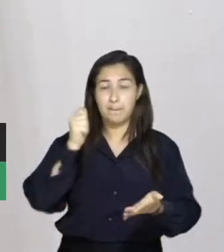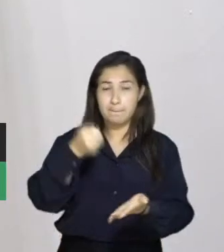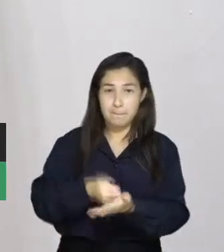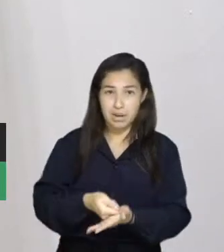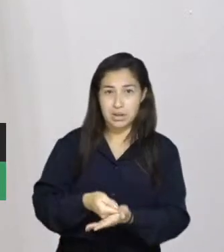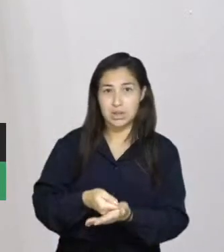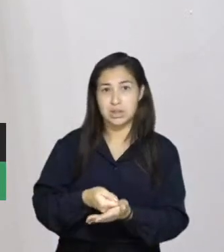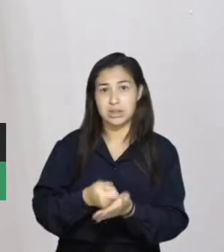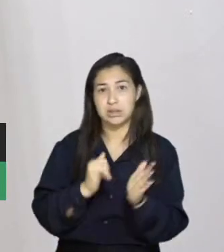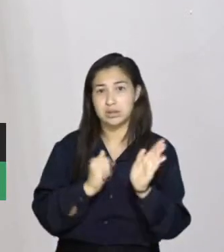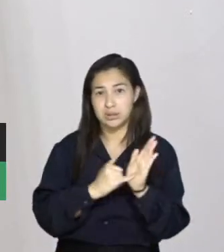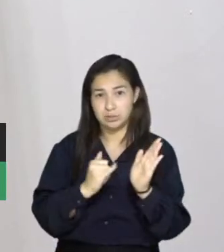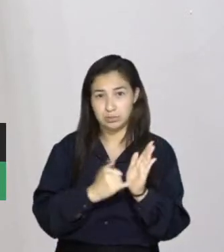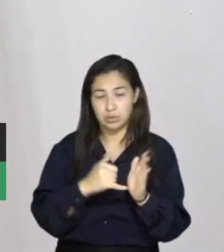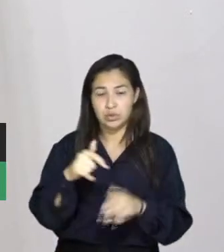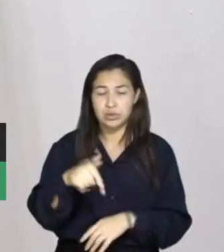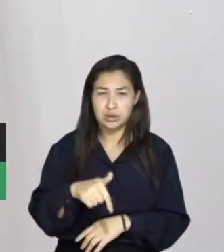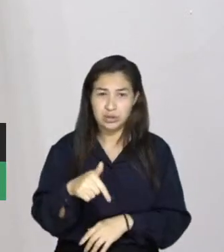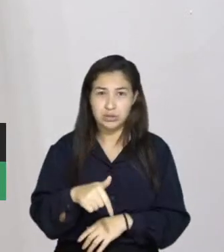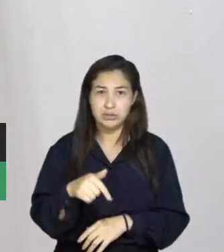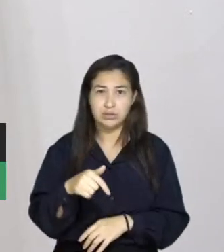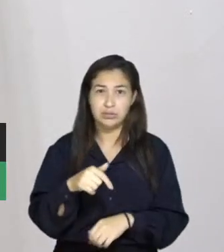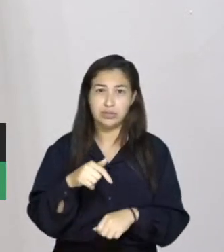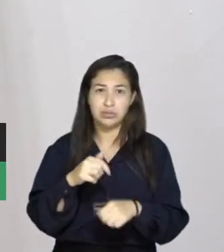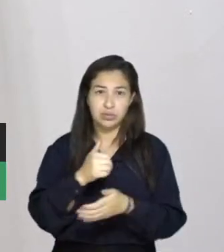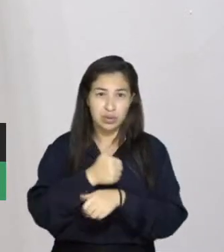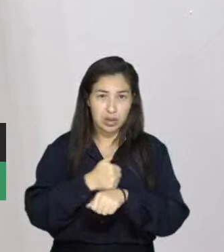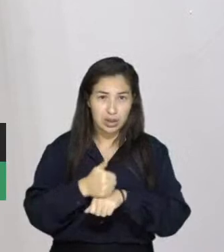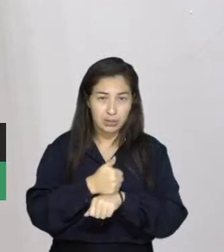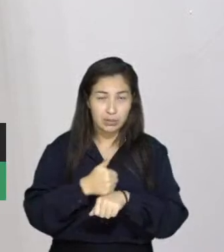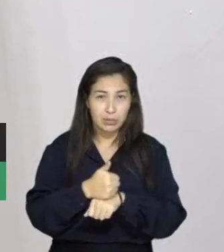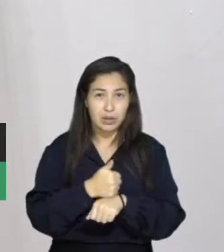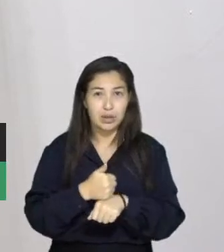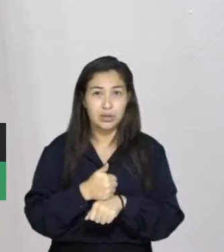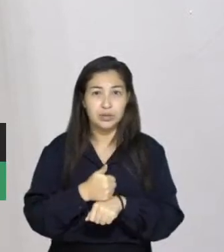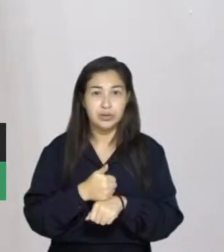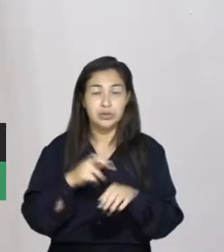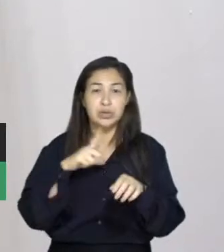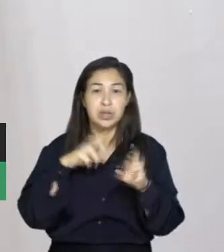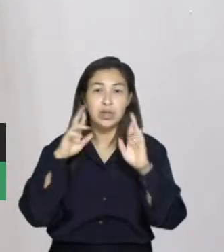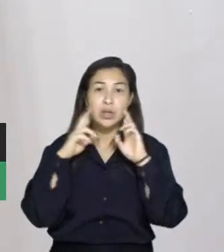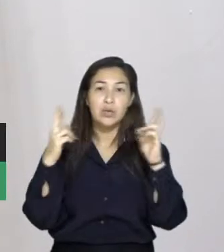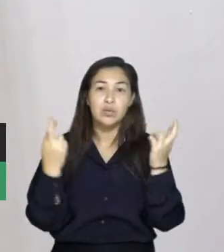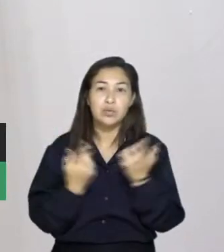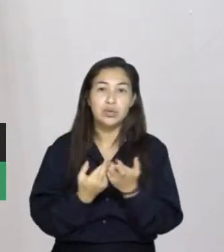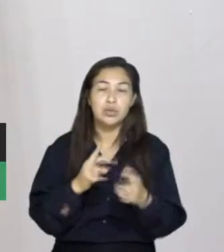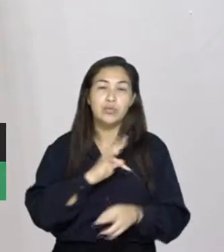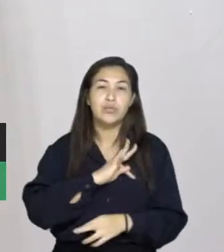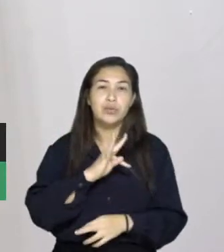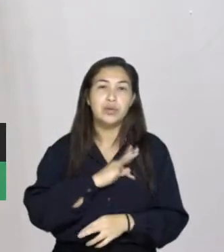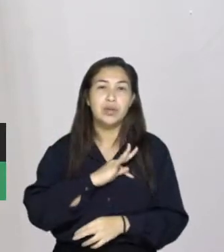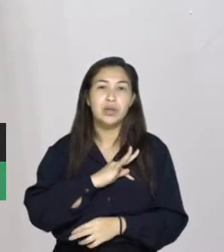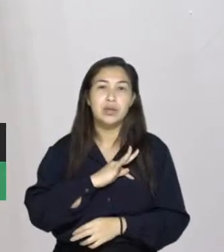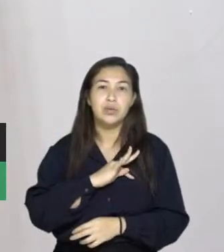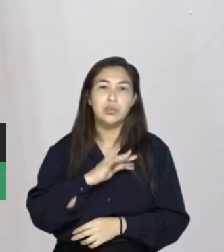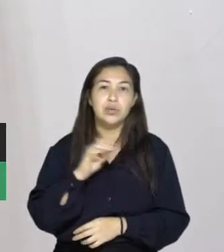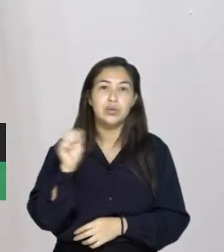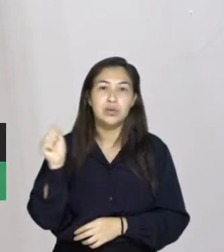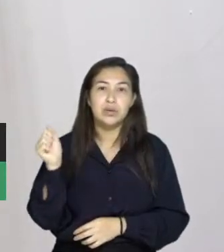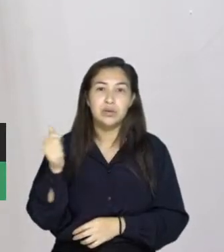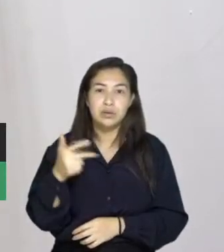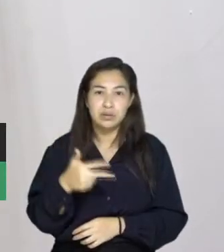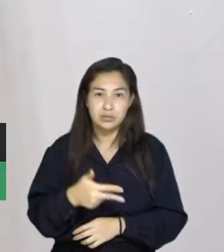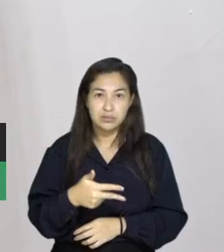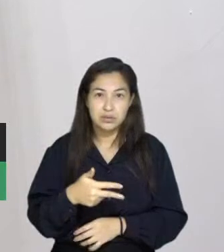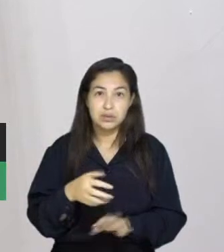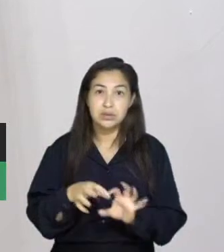partiu aqui da Assembleia Legislativa numa reunião com os técnicos da Anvisa para permitir com